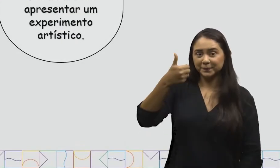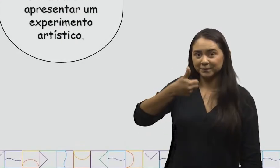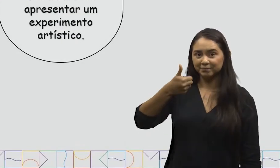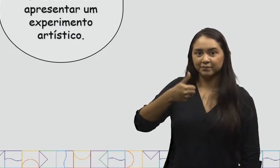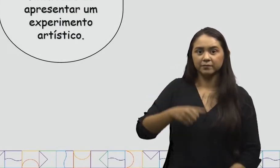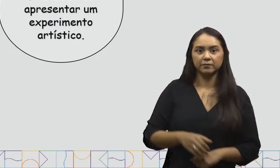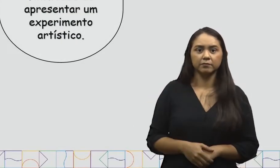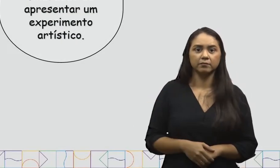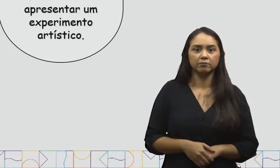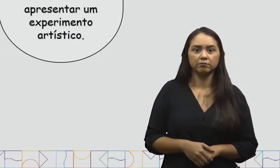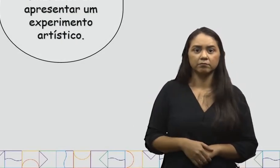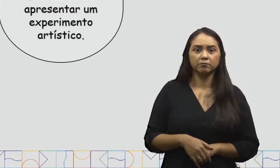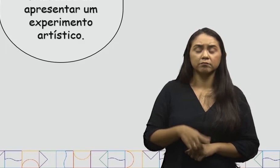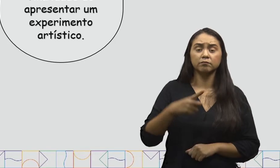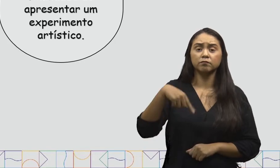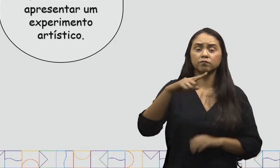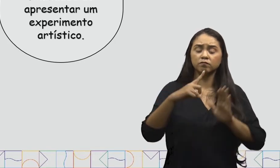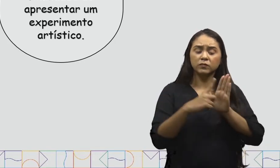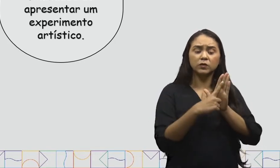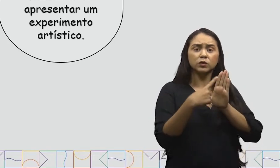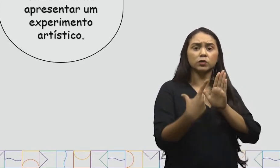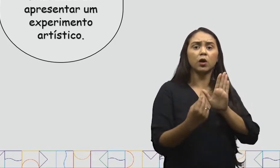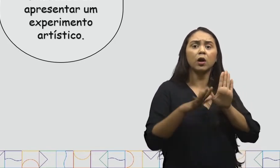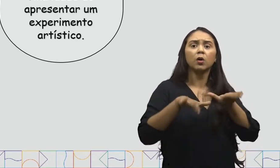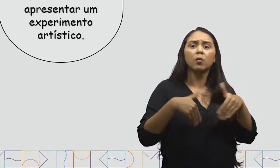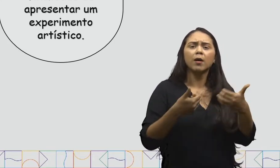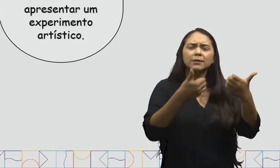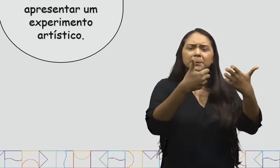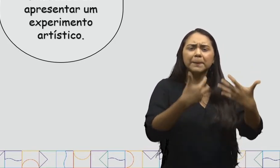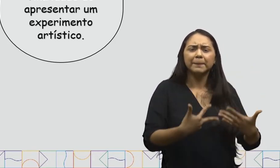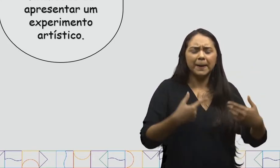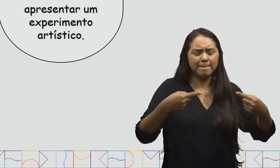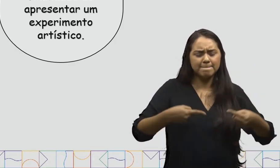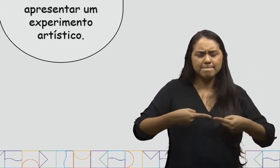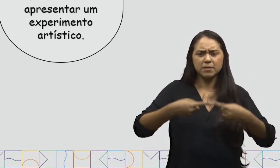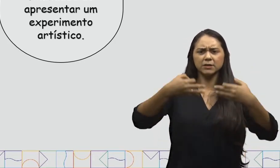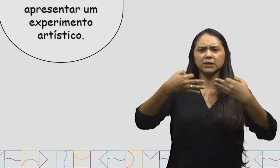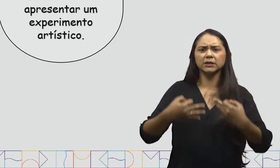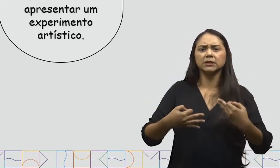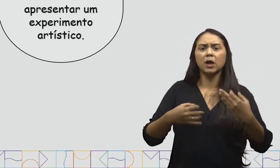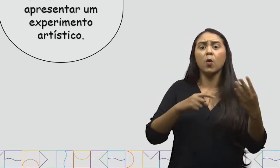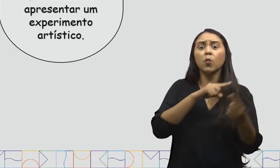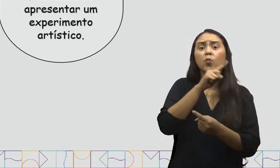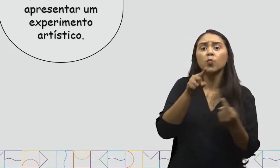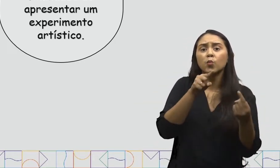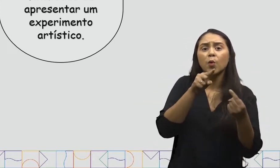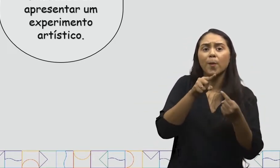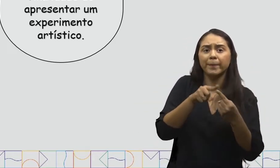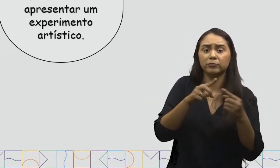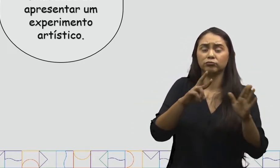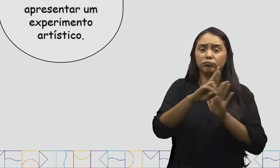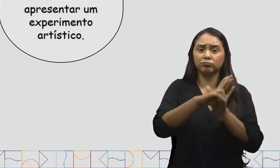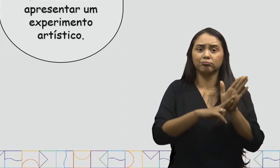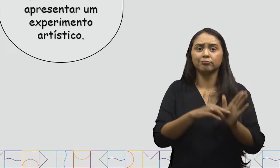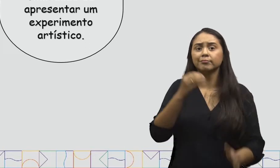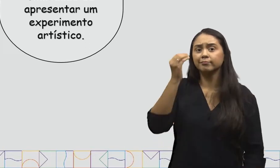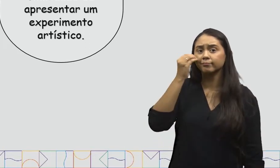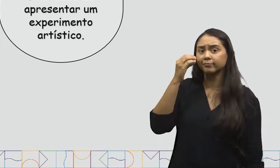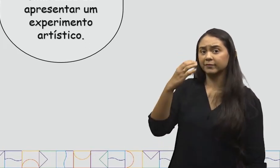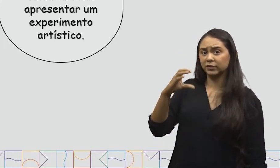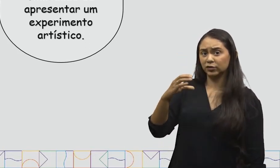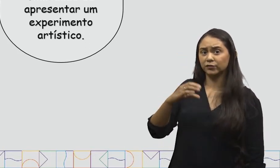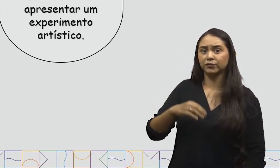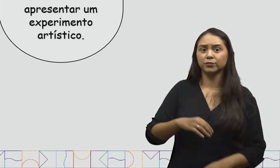Atividade número 1. Pinte a alternativa que explica corretamente a finalidade de um relatório de